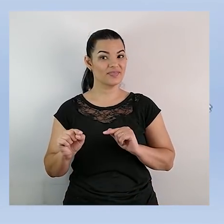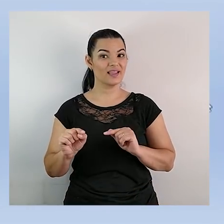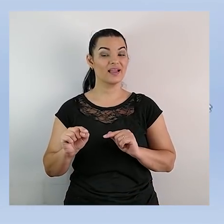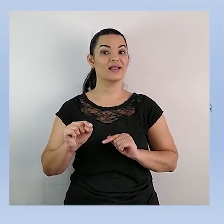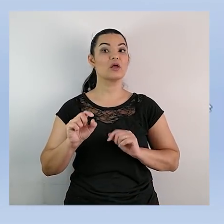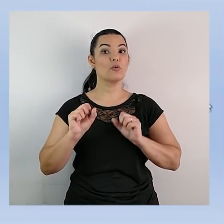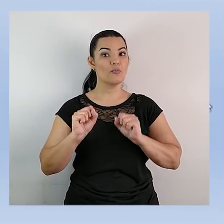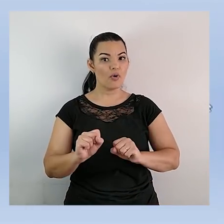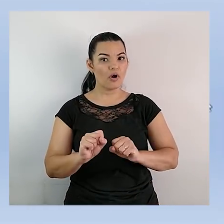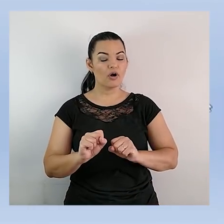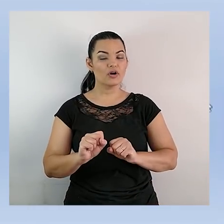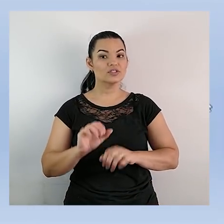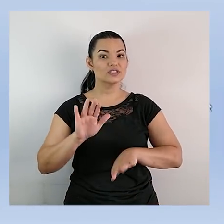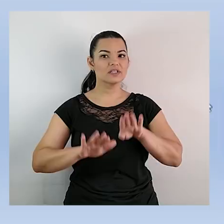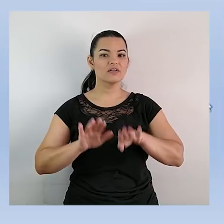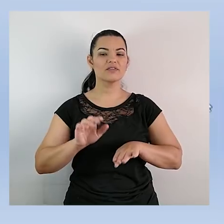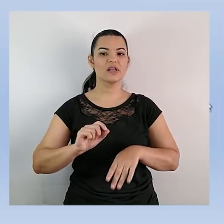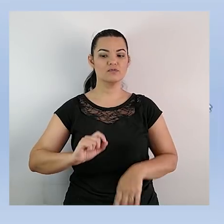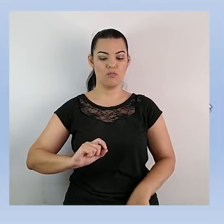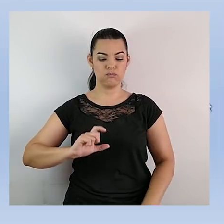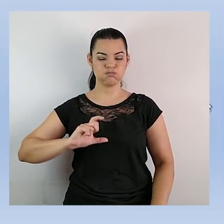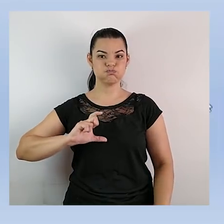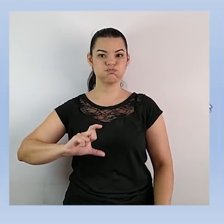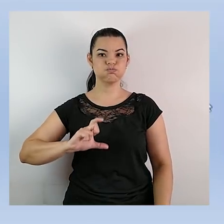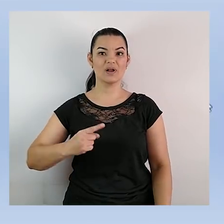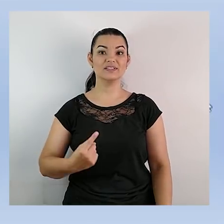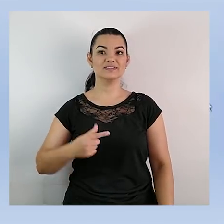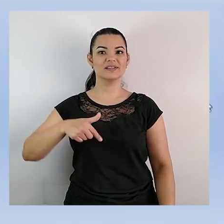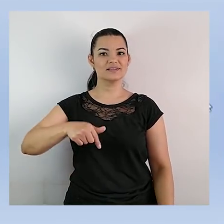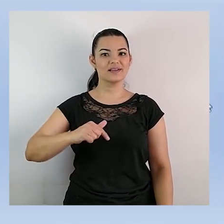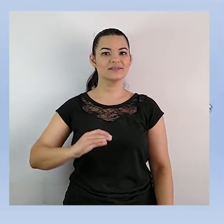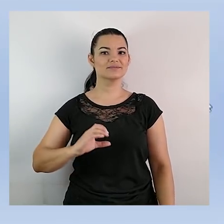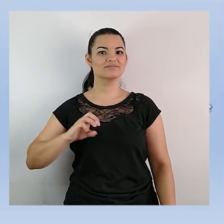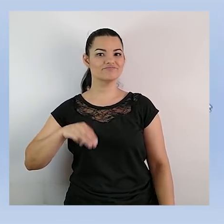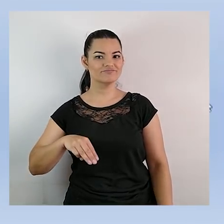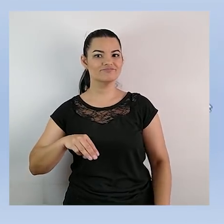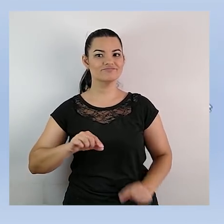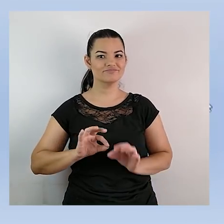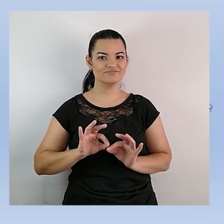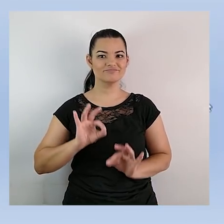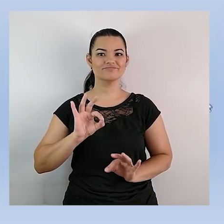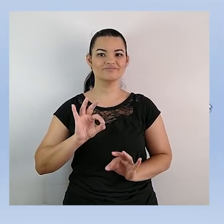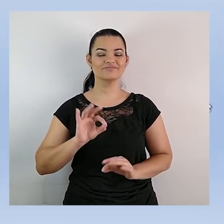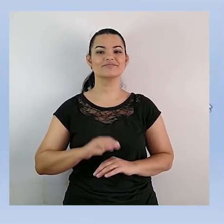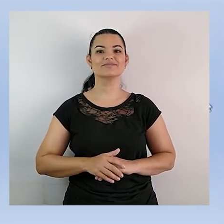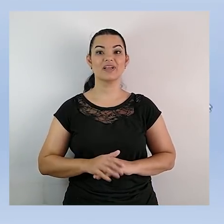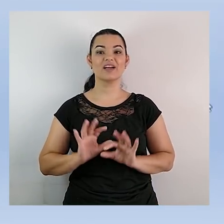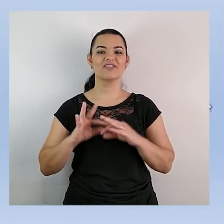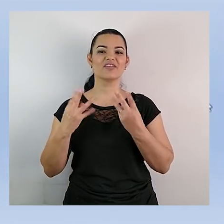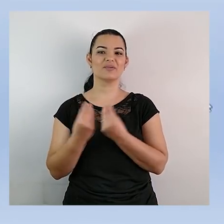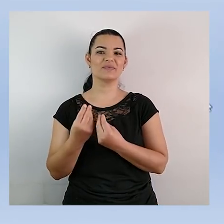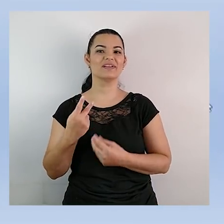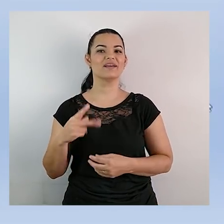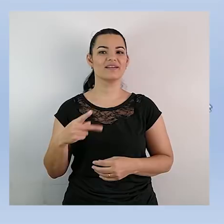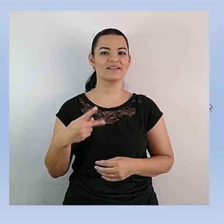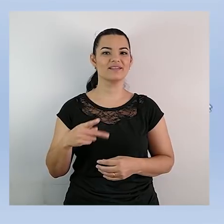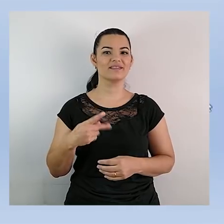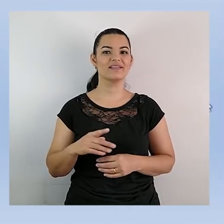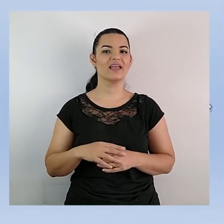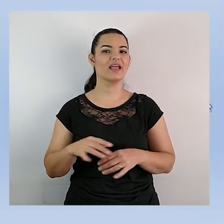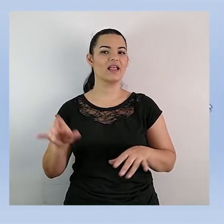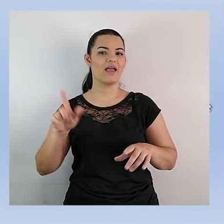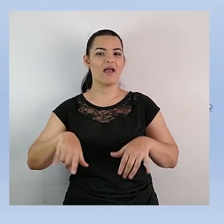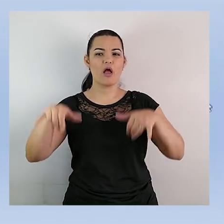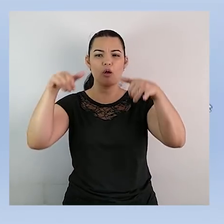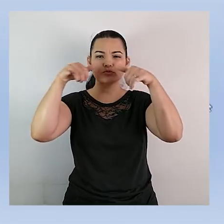nomes. Ele pode chegar a medir 17 centímetros de comprimento. Ele é da família dos cerambicídeos,